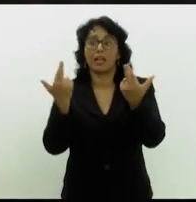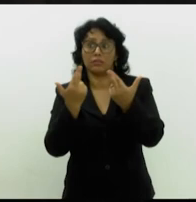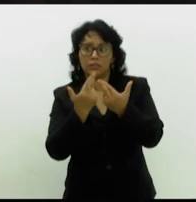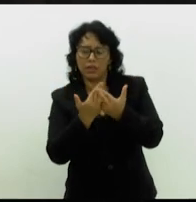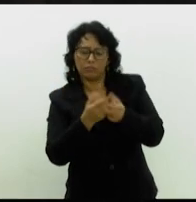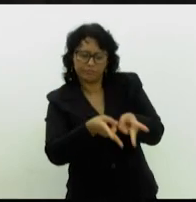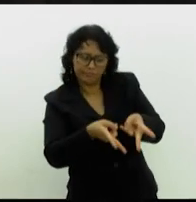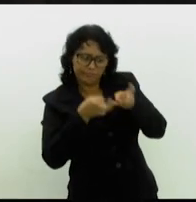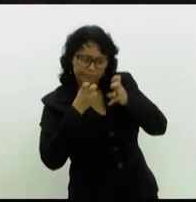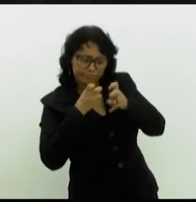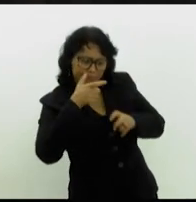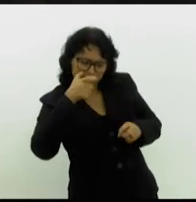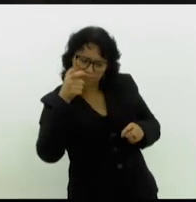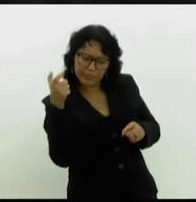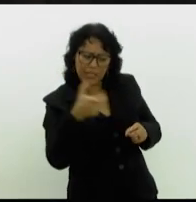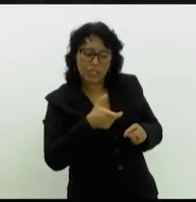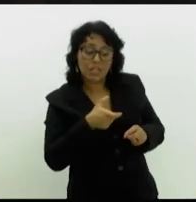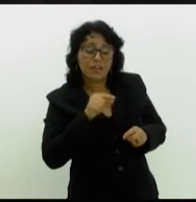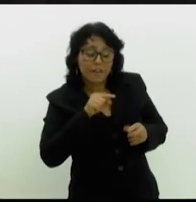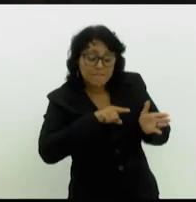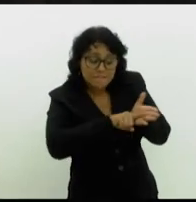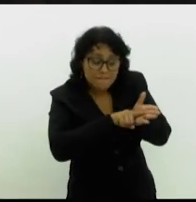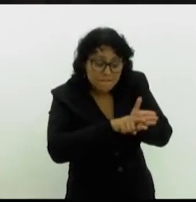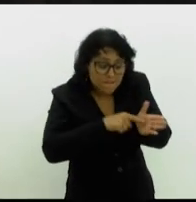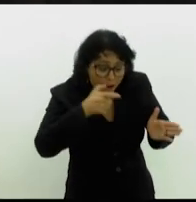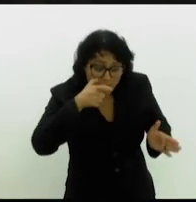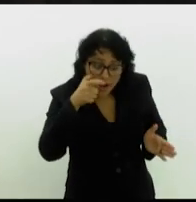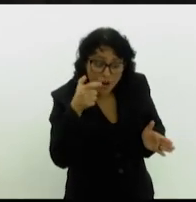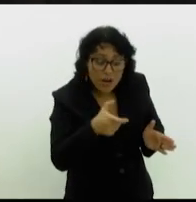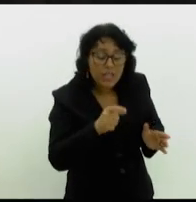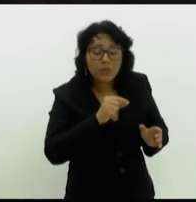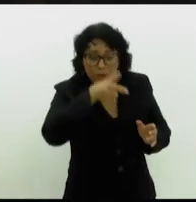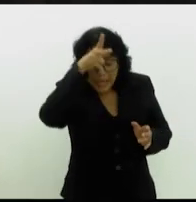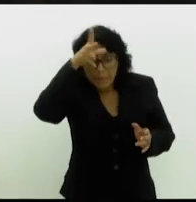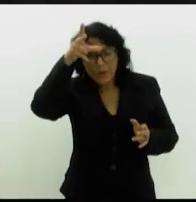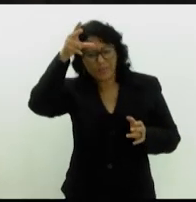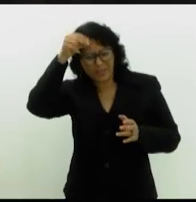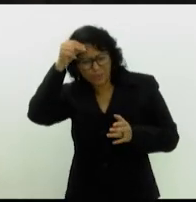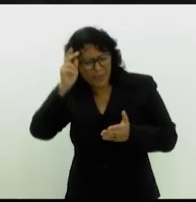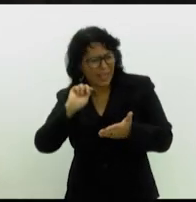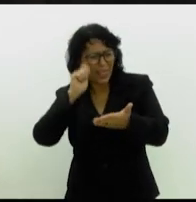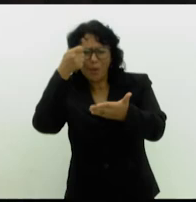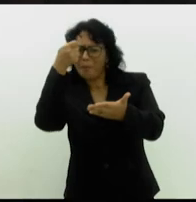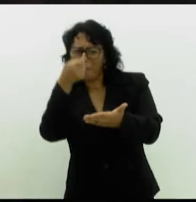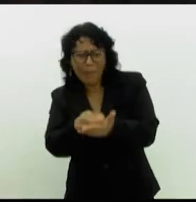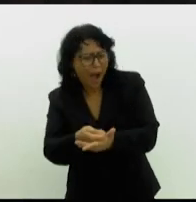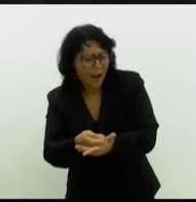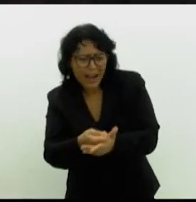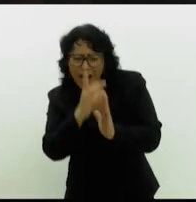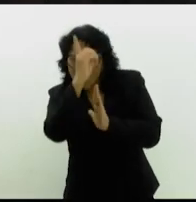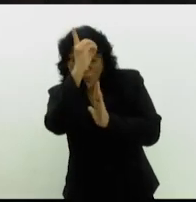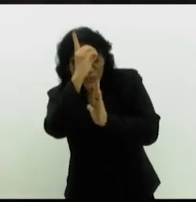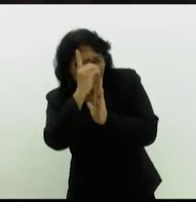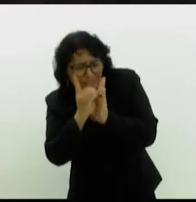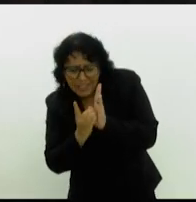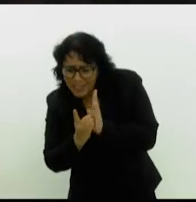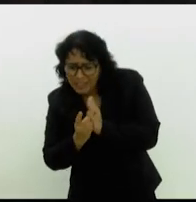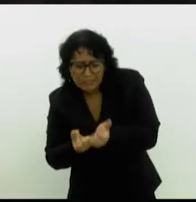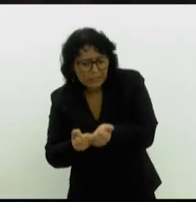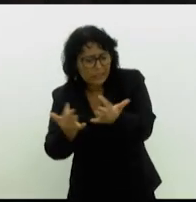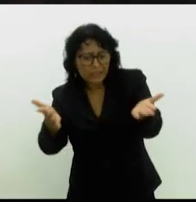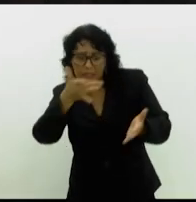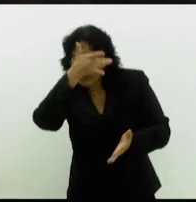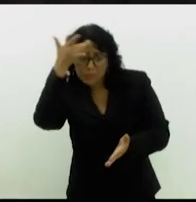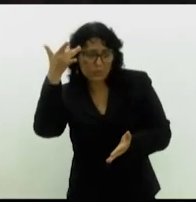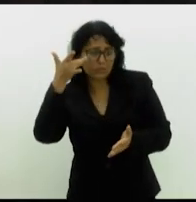prefeituras que não cumprem o pagamento dos trabalhadores que não garante as condições dignas de trabalho quero